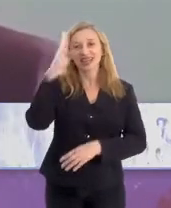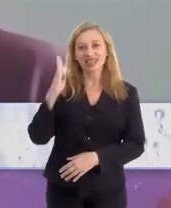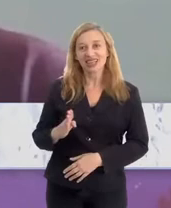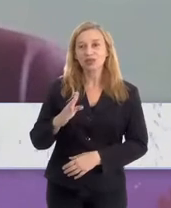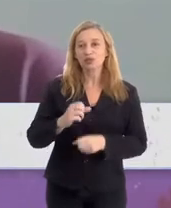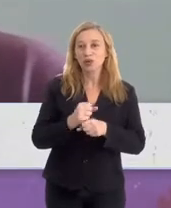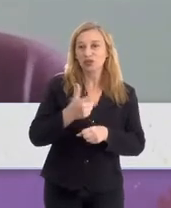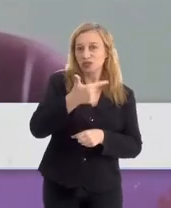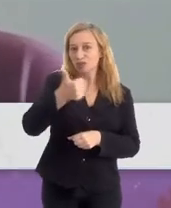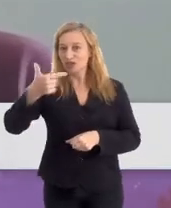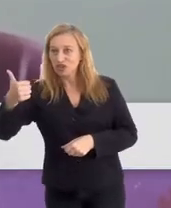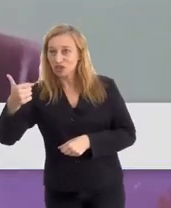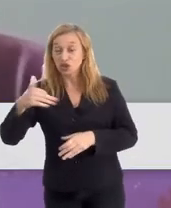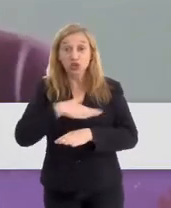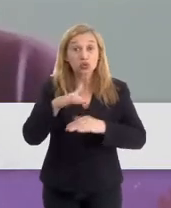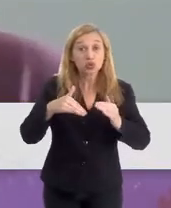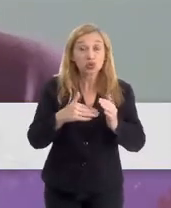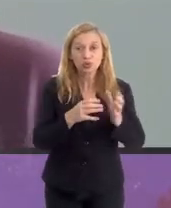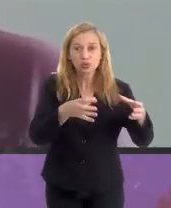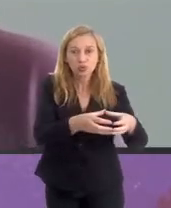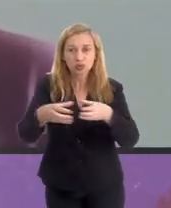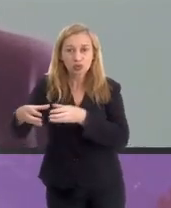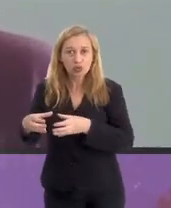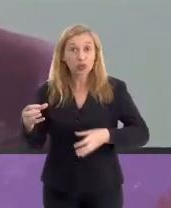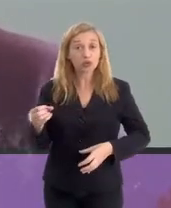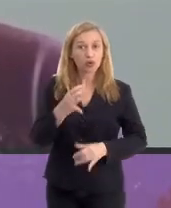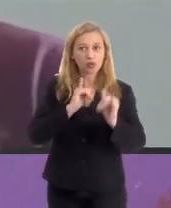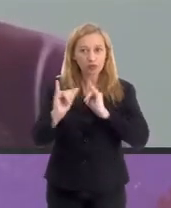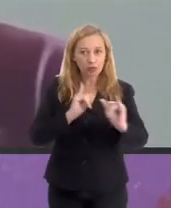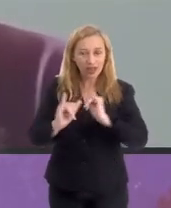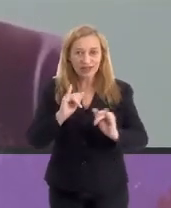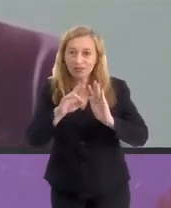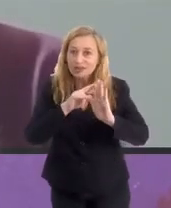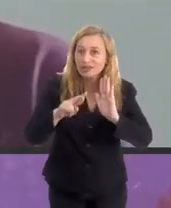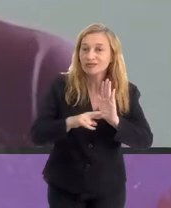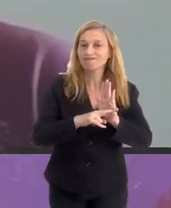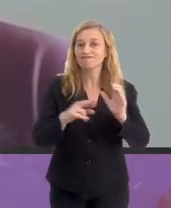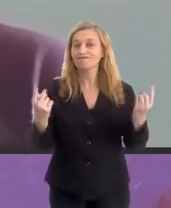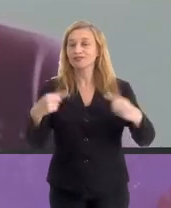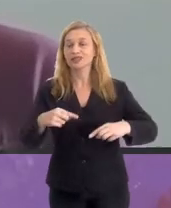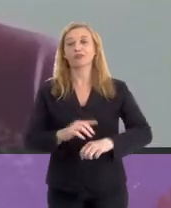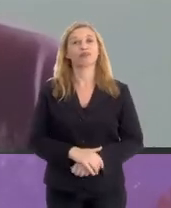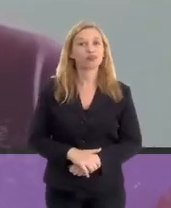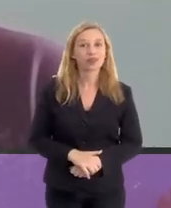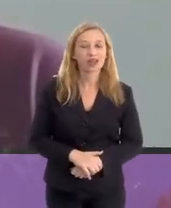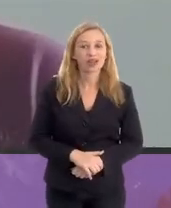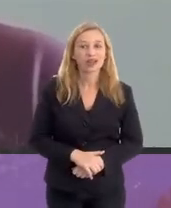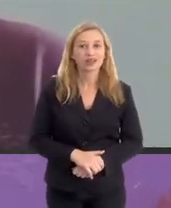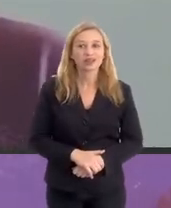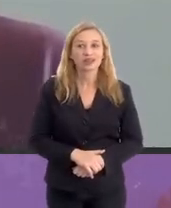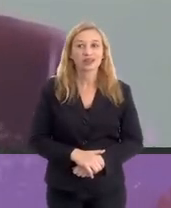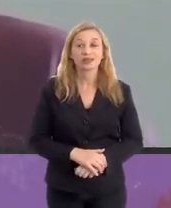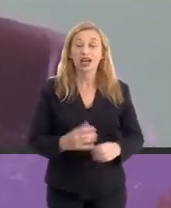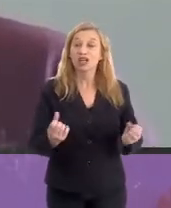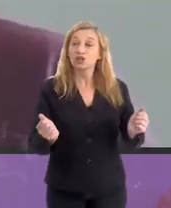Brasileiro 2022 de todas as divisões e com novidades no regulamento da competição